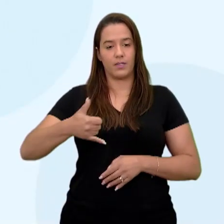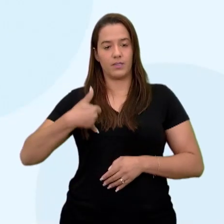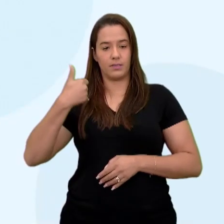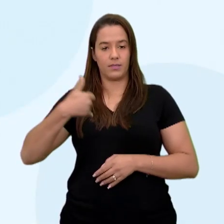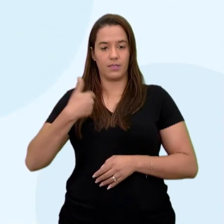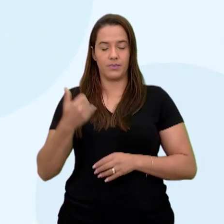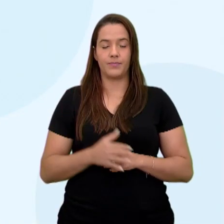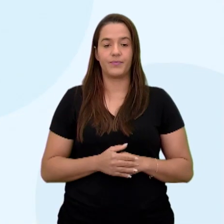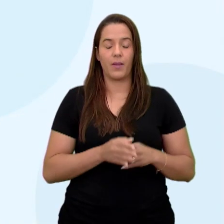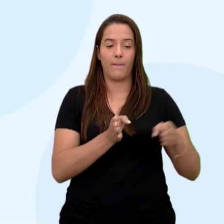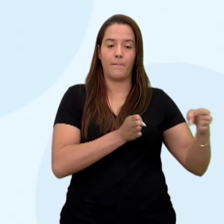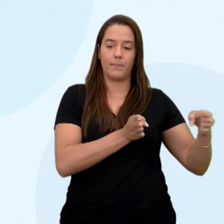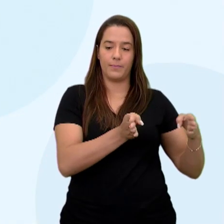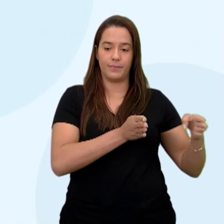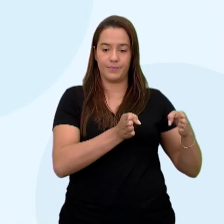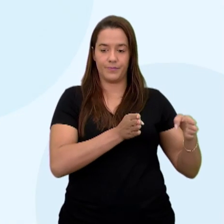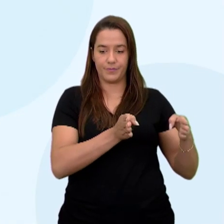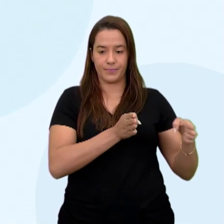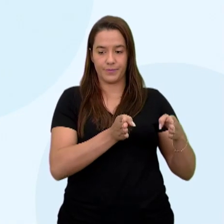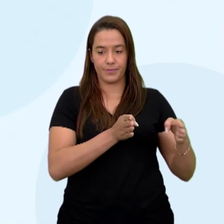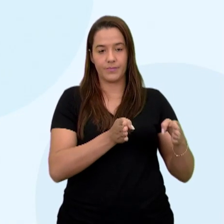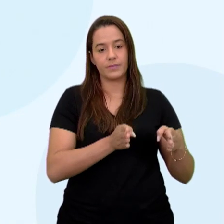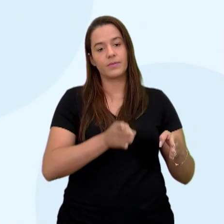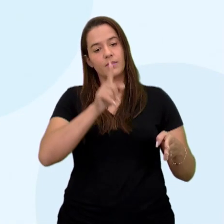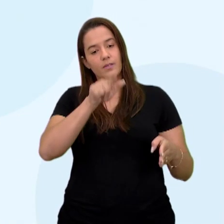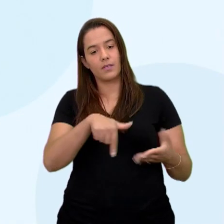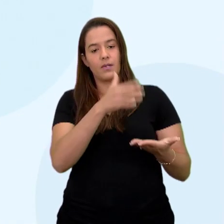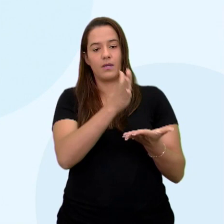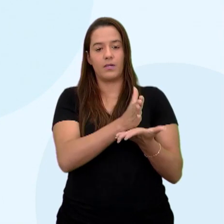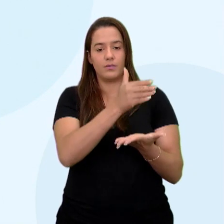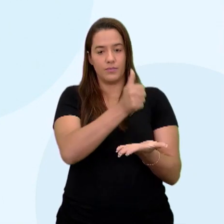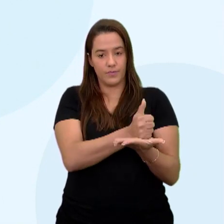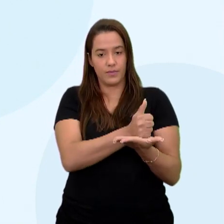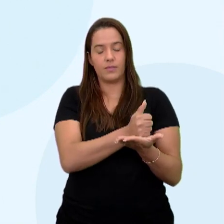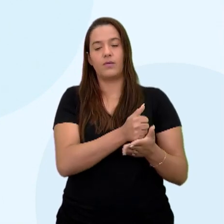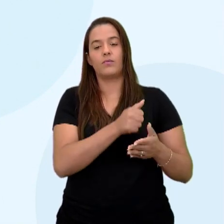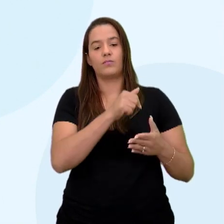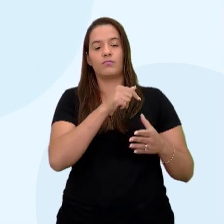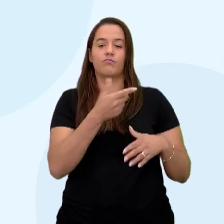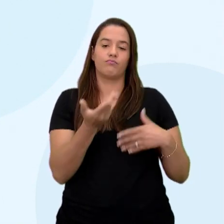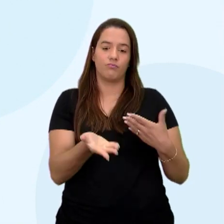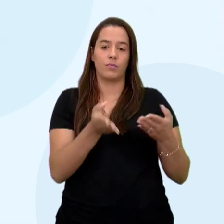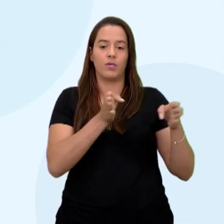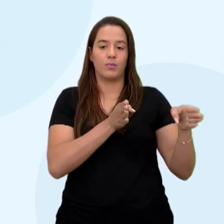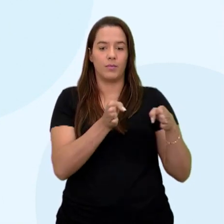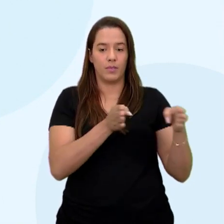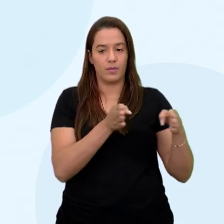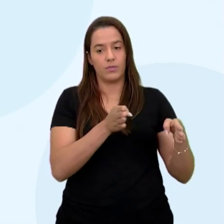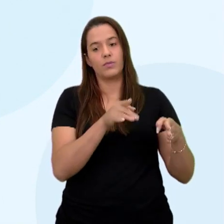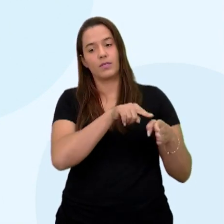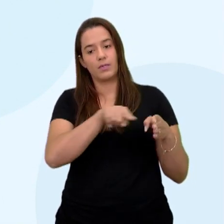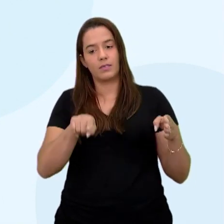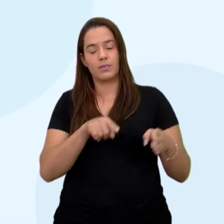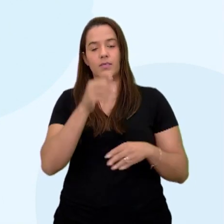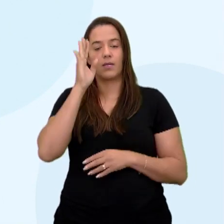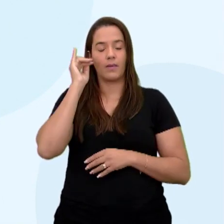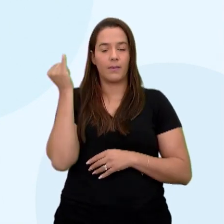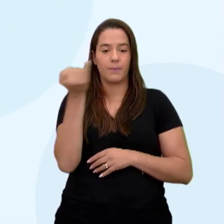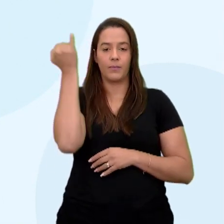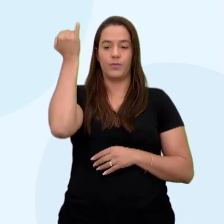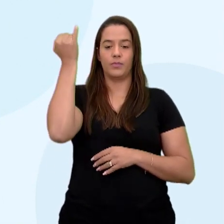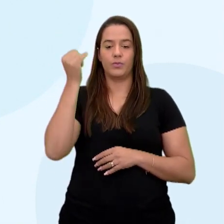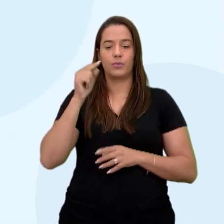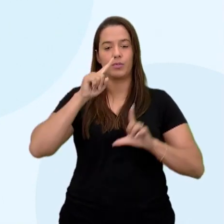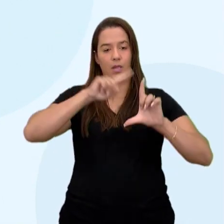nós temos lá o período, que é uma divisão da era, é a unidade fundamental na escala